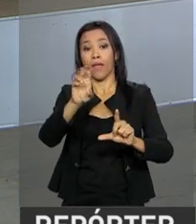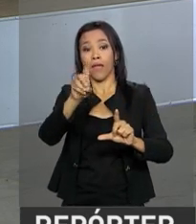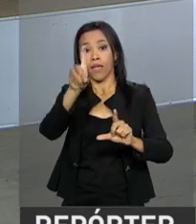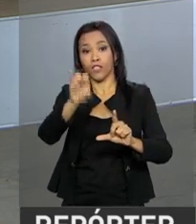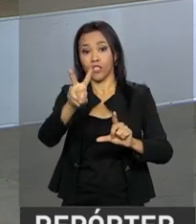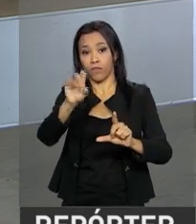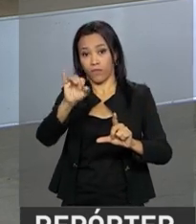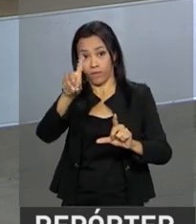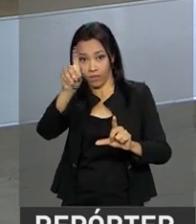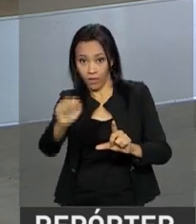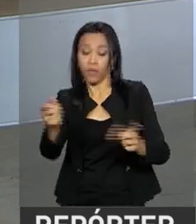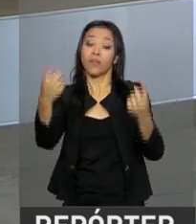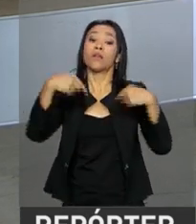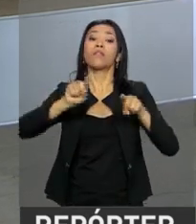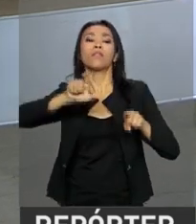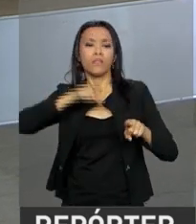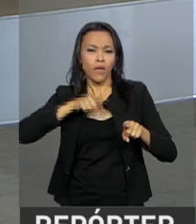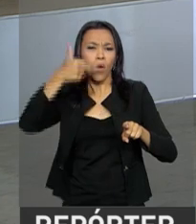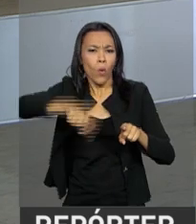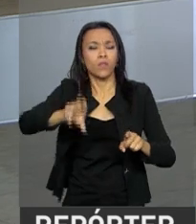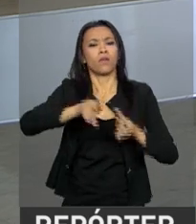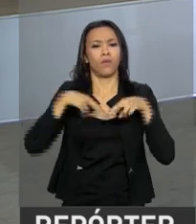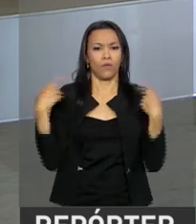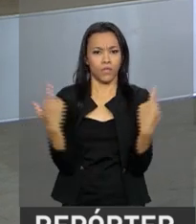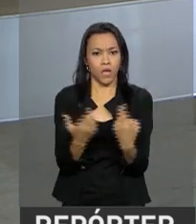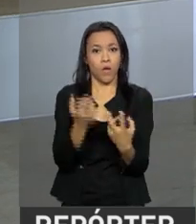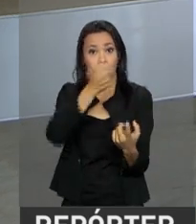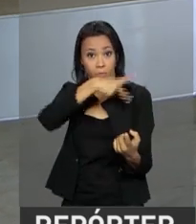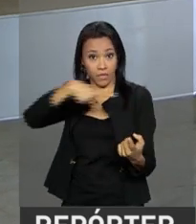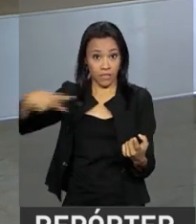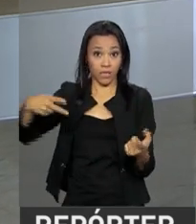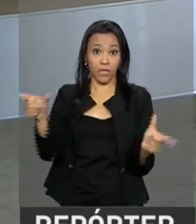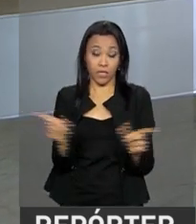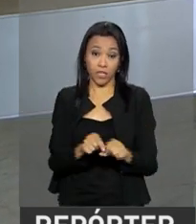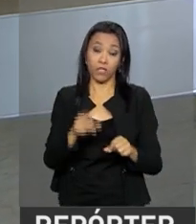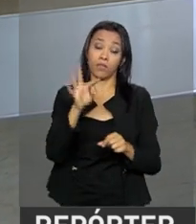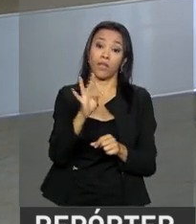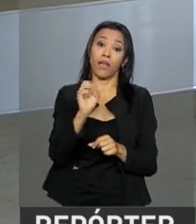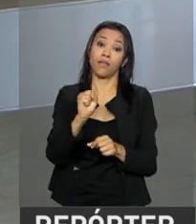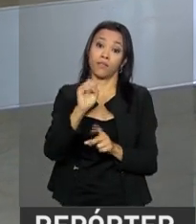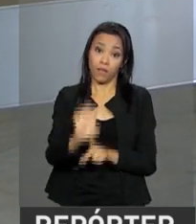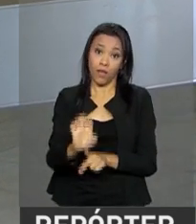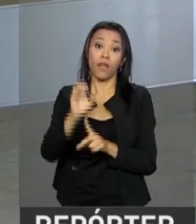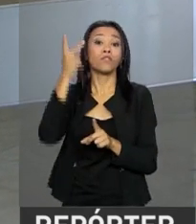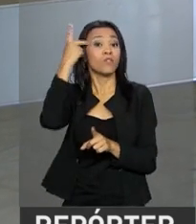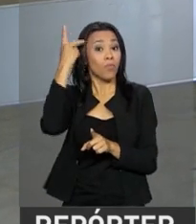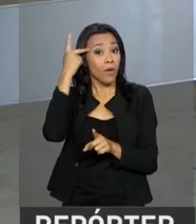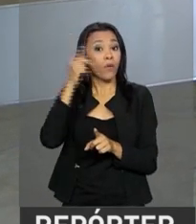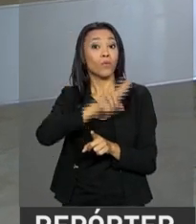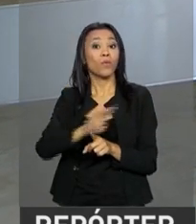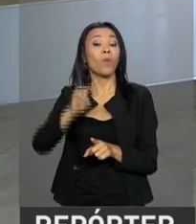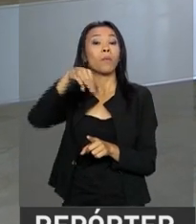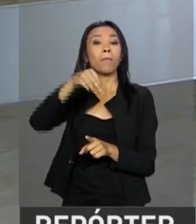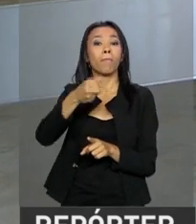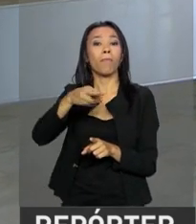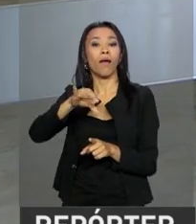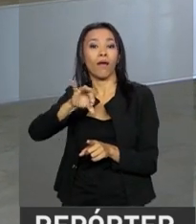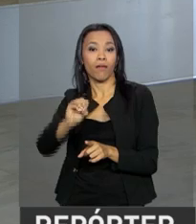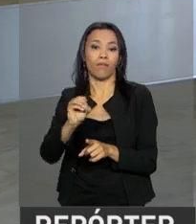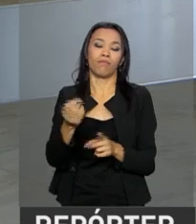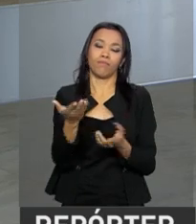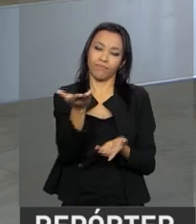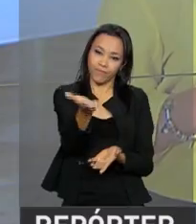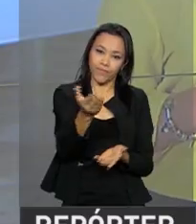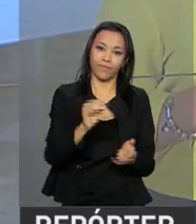Palácio do Planalto, Michel Temer tem reunião com o presidente do Tribunal Regional Eleitoral de São Paulo, Mário Ferraz. É com você,